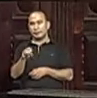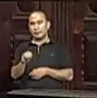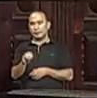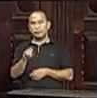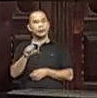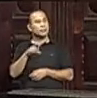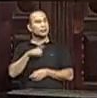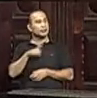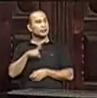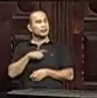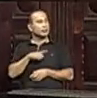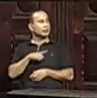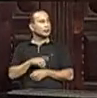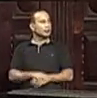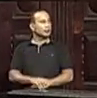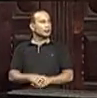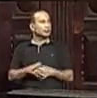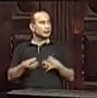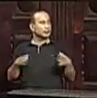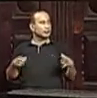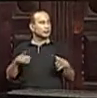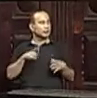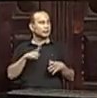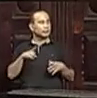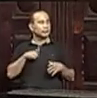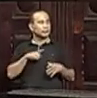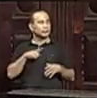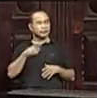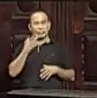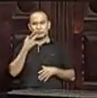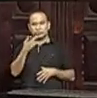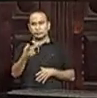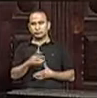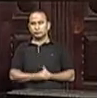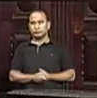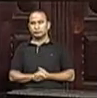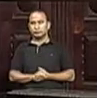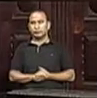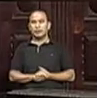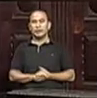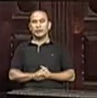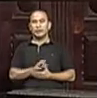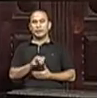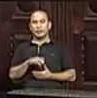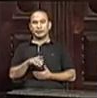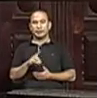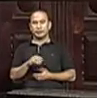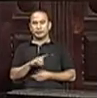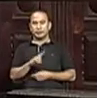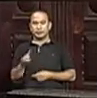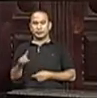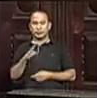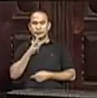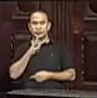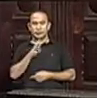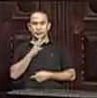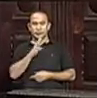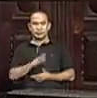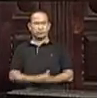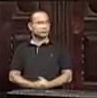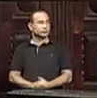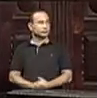grandes loteamentos que têm os seus logradouros ainda não reconhecidos.